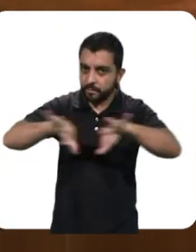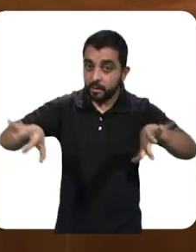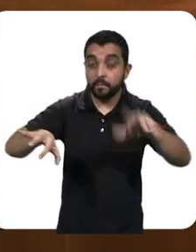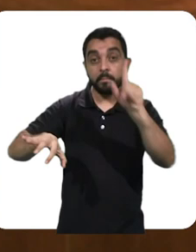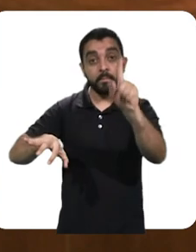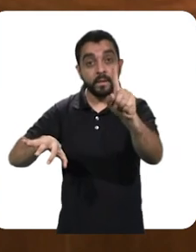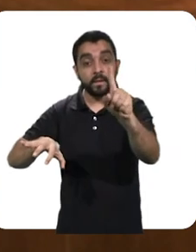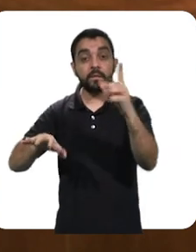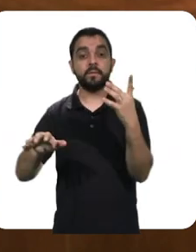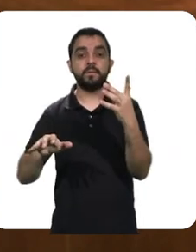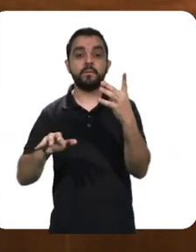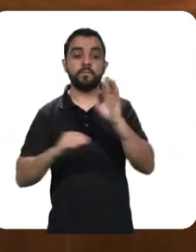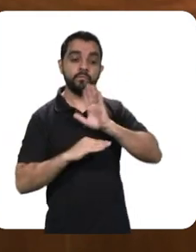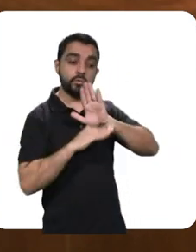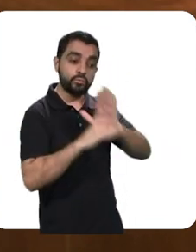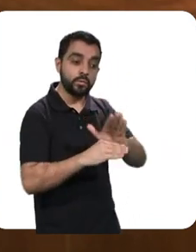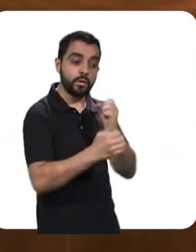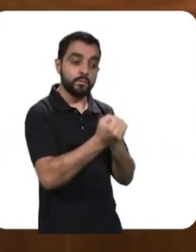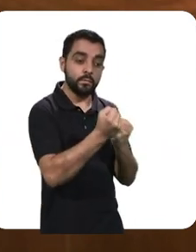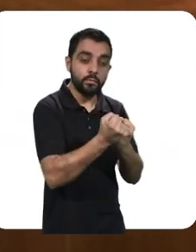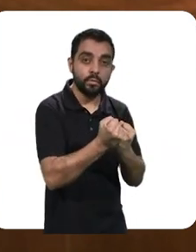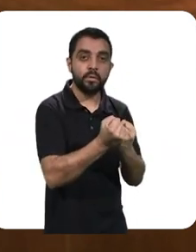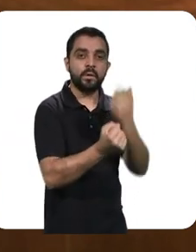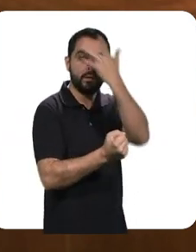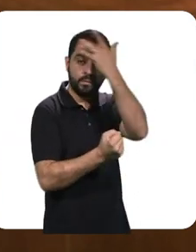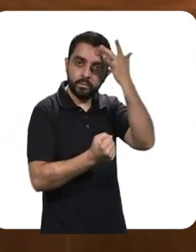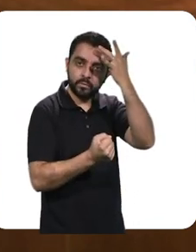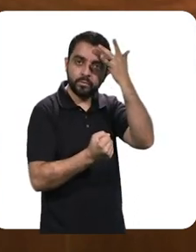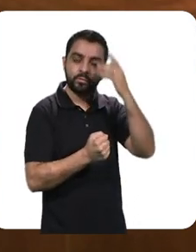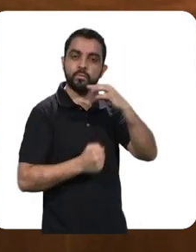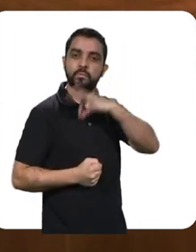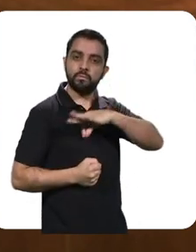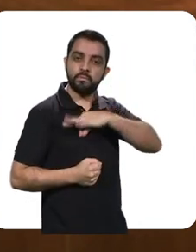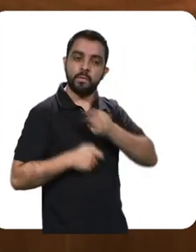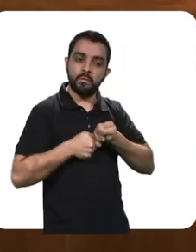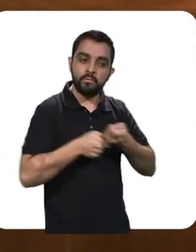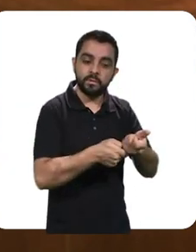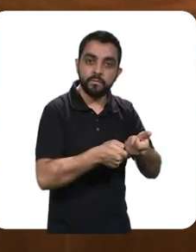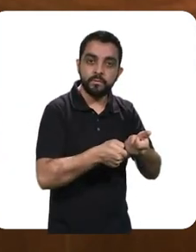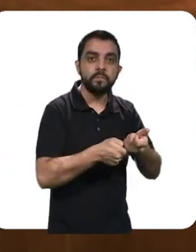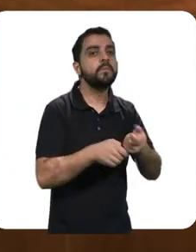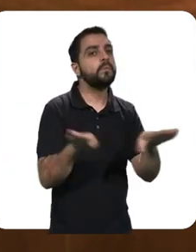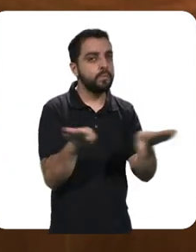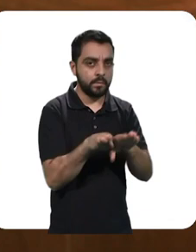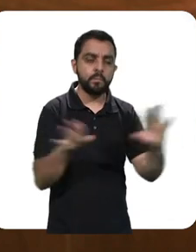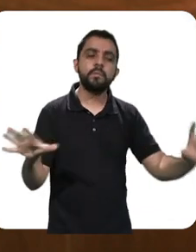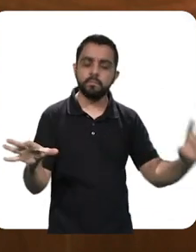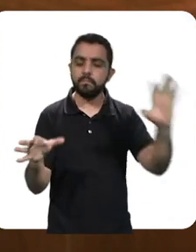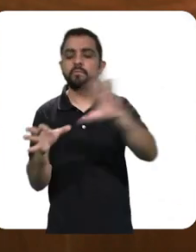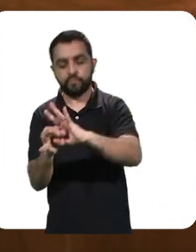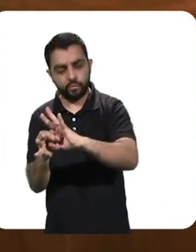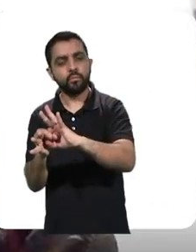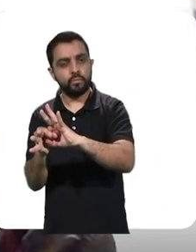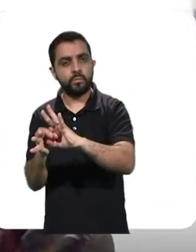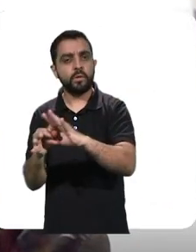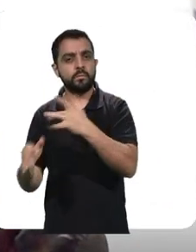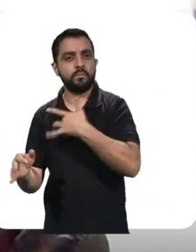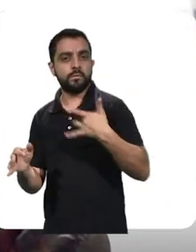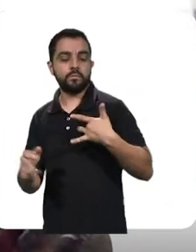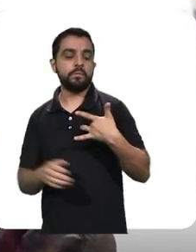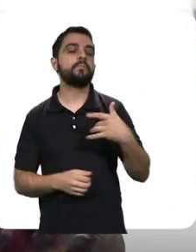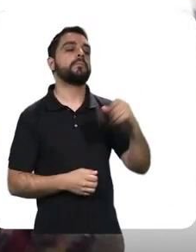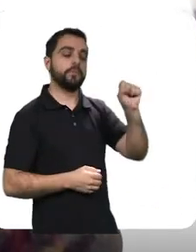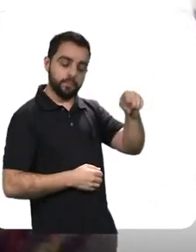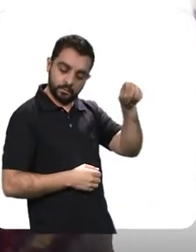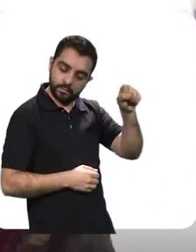verdade a gente pensar em uma renda para essa porcentagem alta que a gente tem de trabalhadores informais, é uma questão de saúde pública também, então.